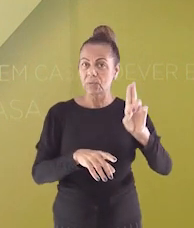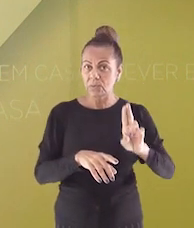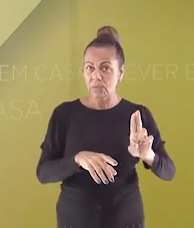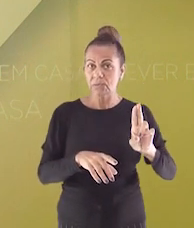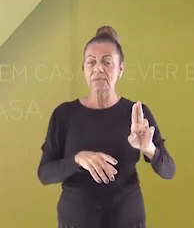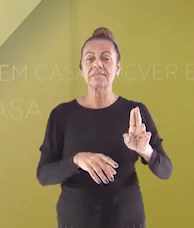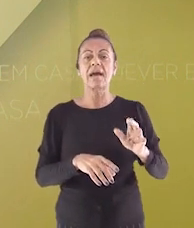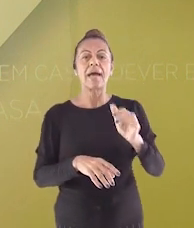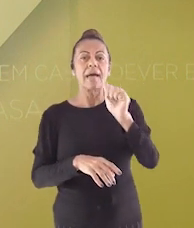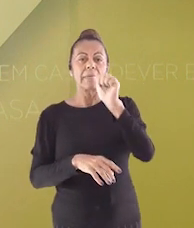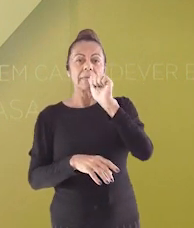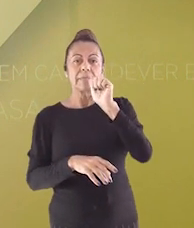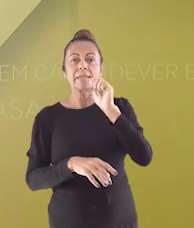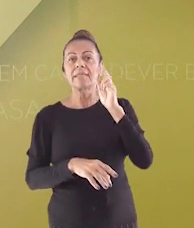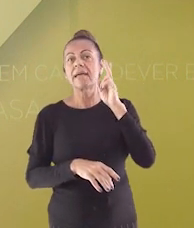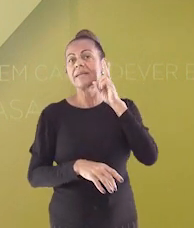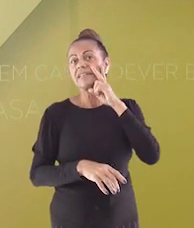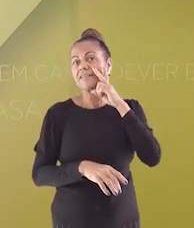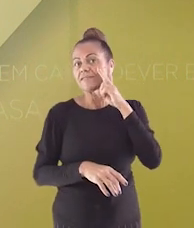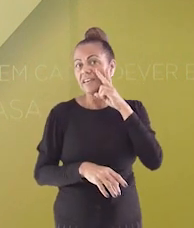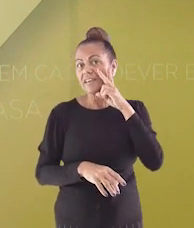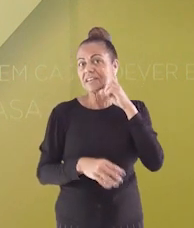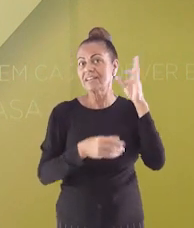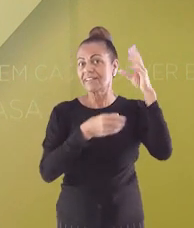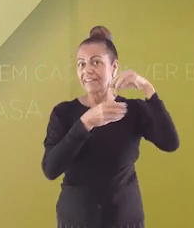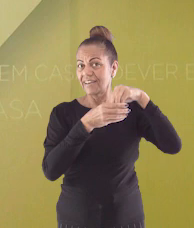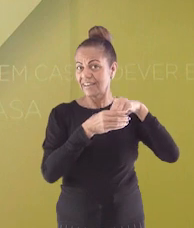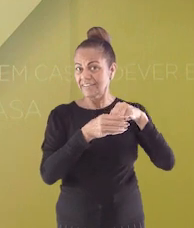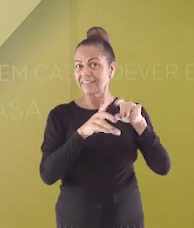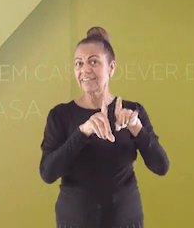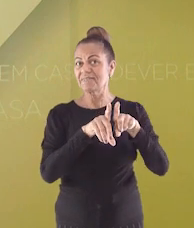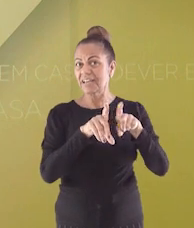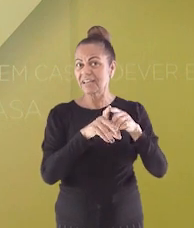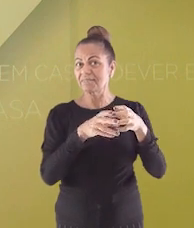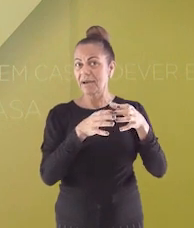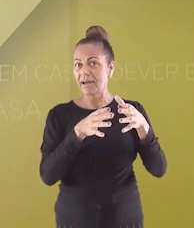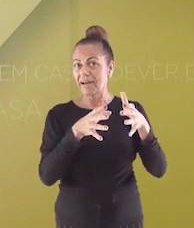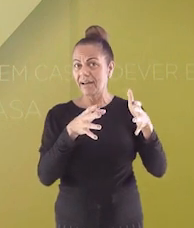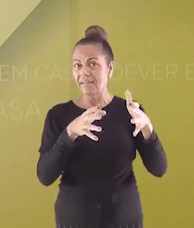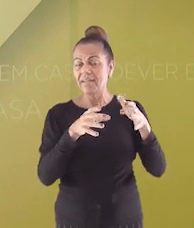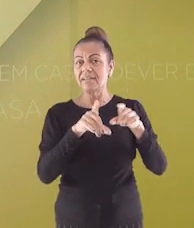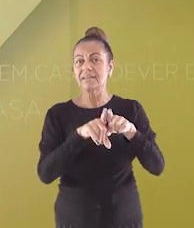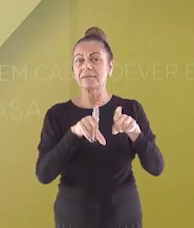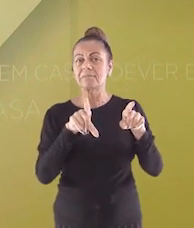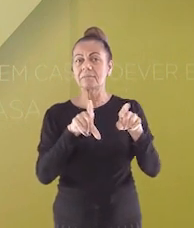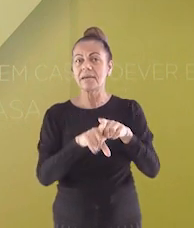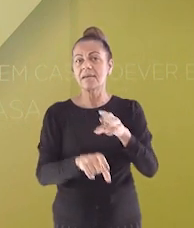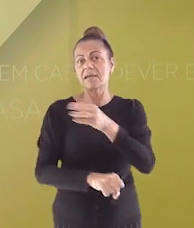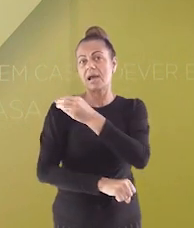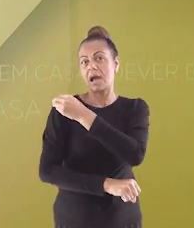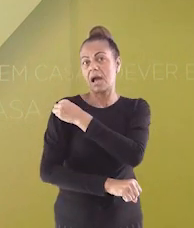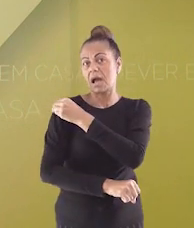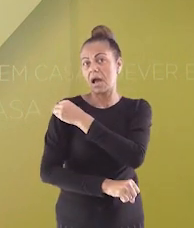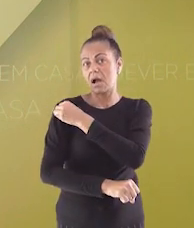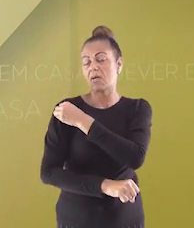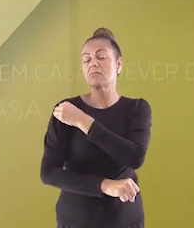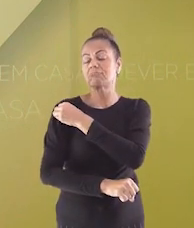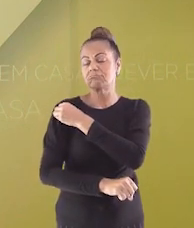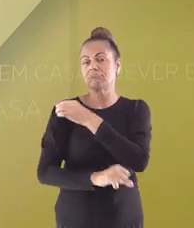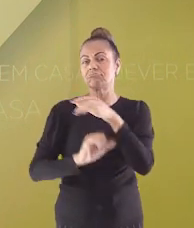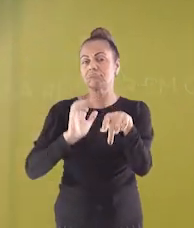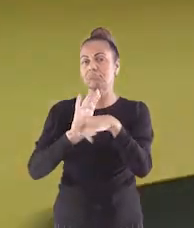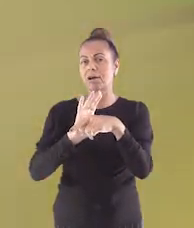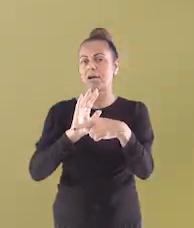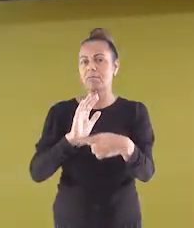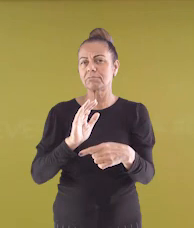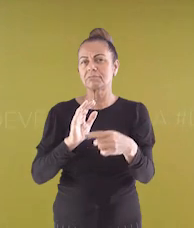bebidas alcoólicas, como a cerveja, por exemplo, e também na fabricação do álcool para